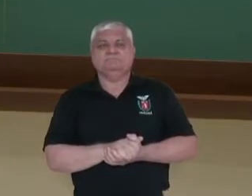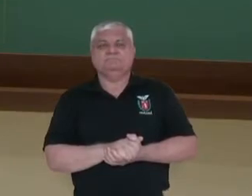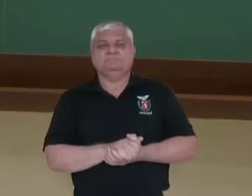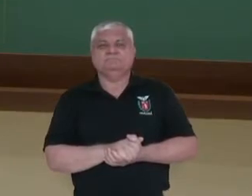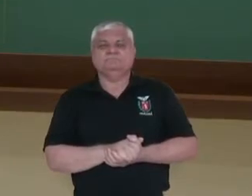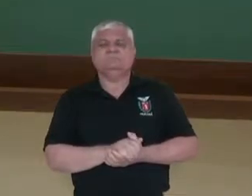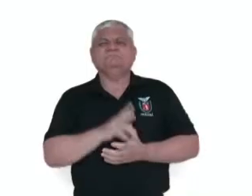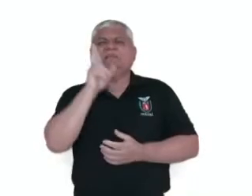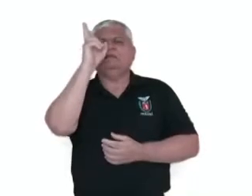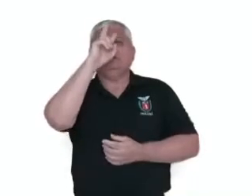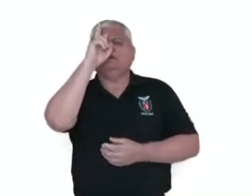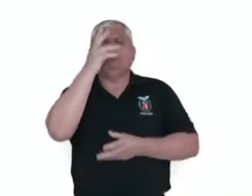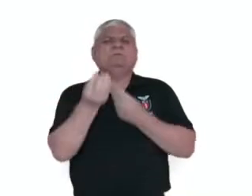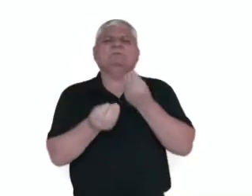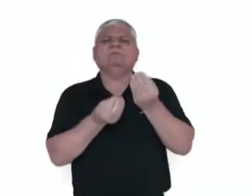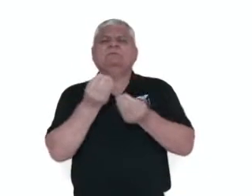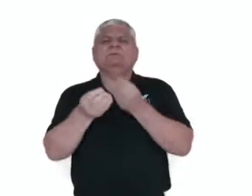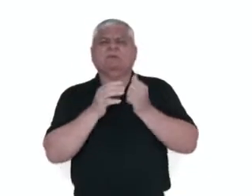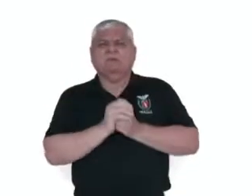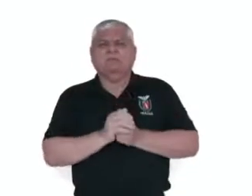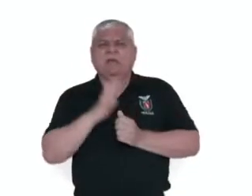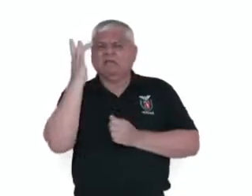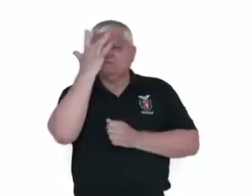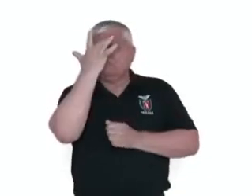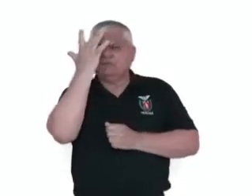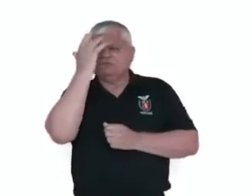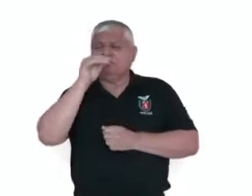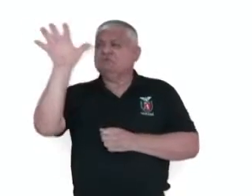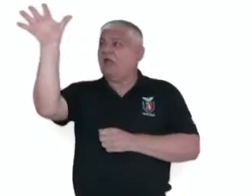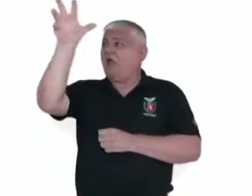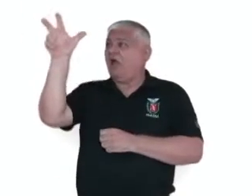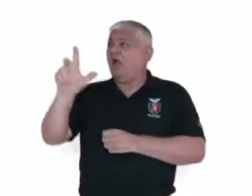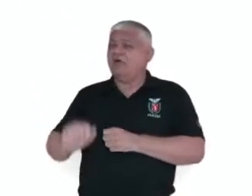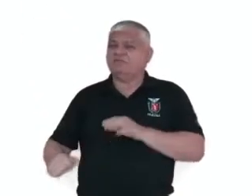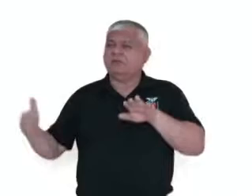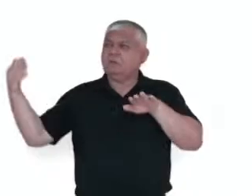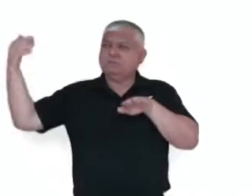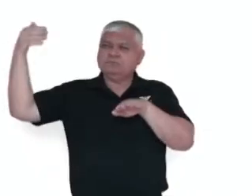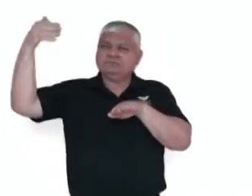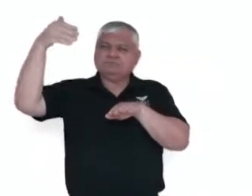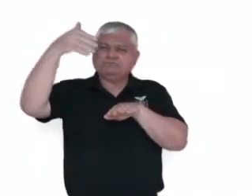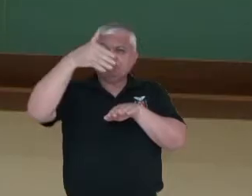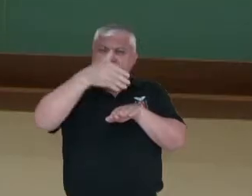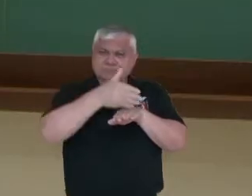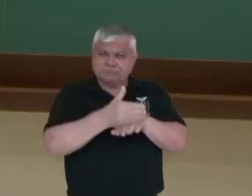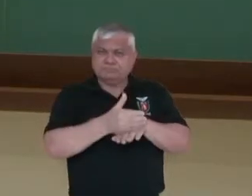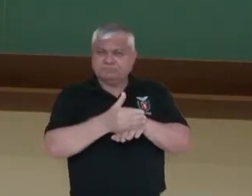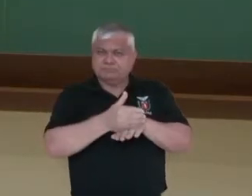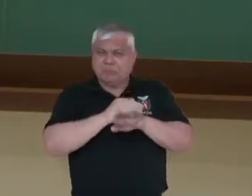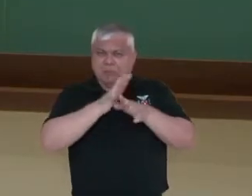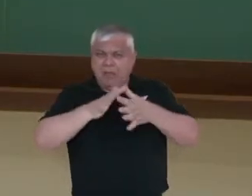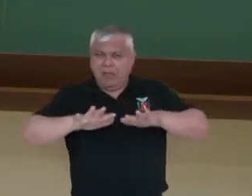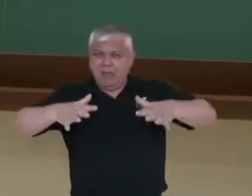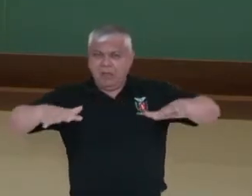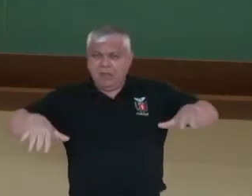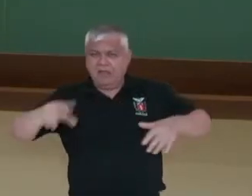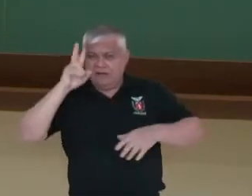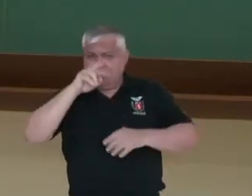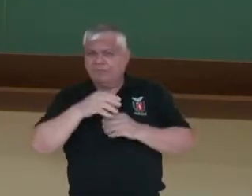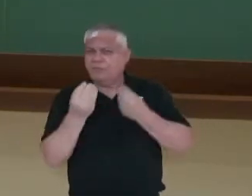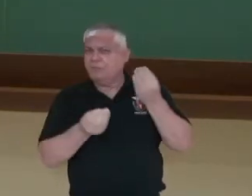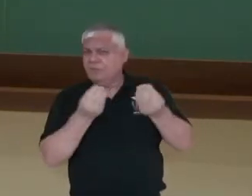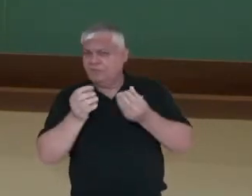Você lembra como era a travessia de pessoas africanas escravizadas durante o tráfico atlântico? Você